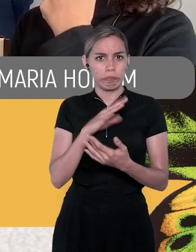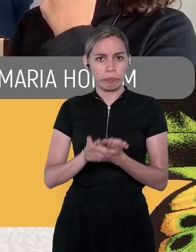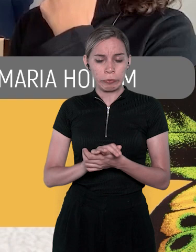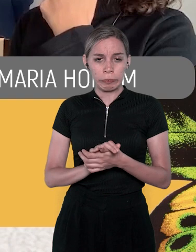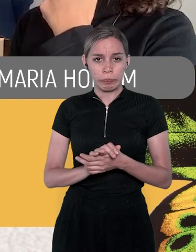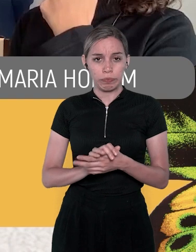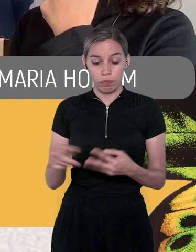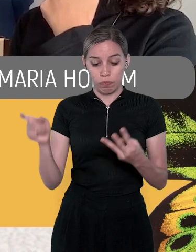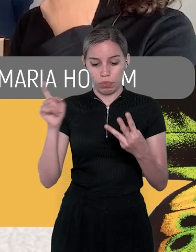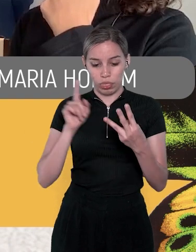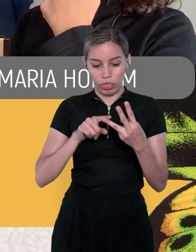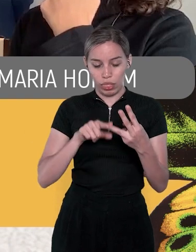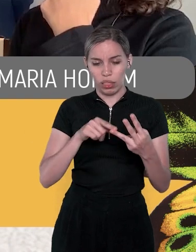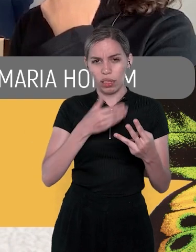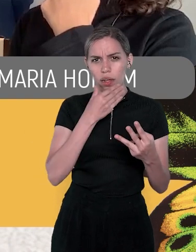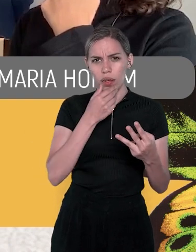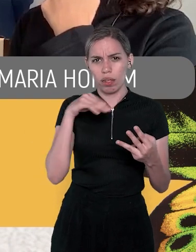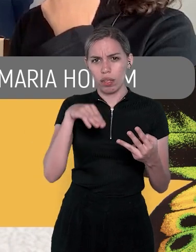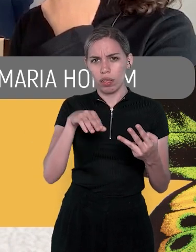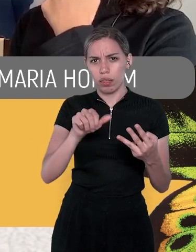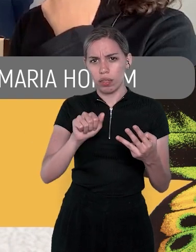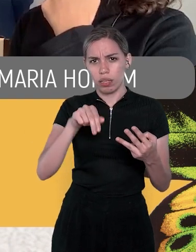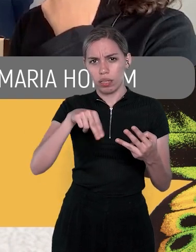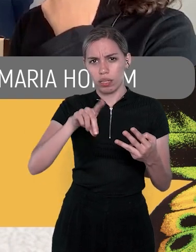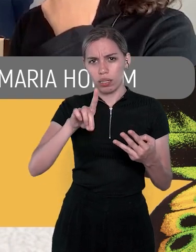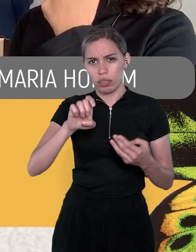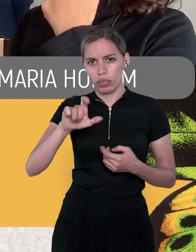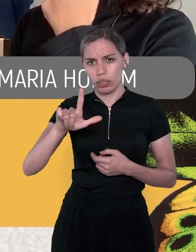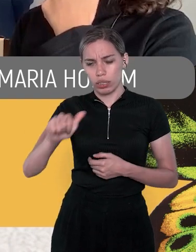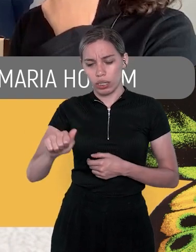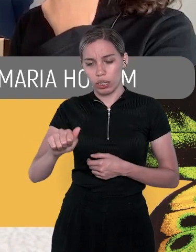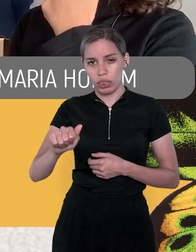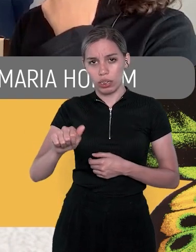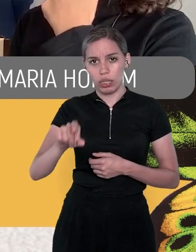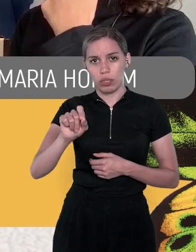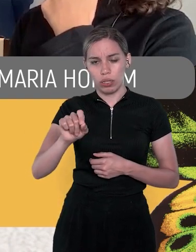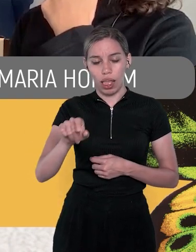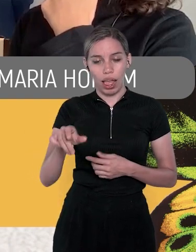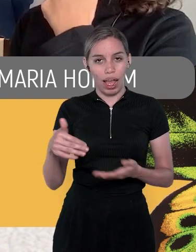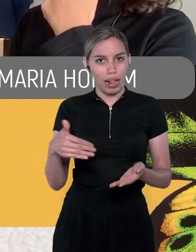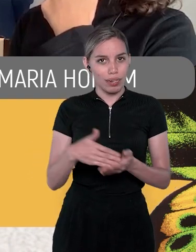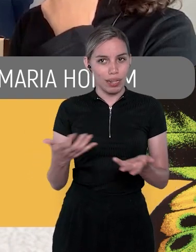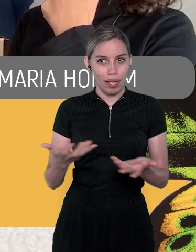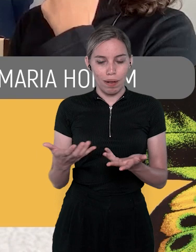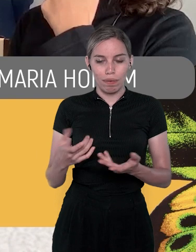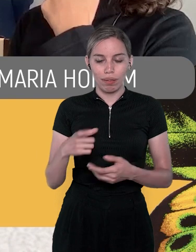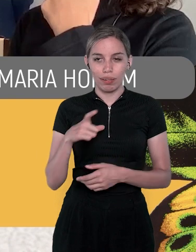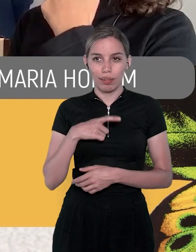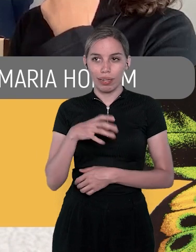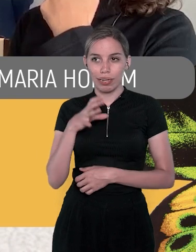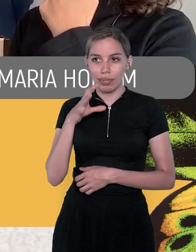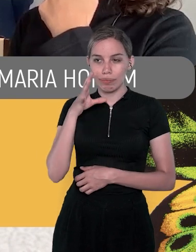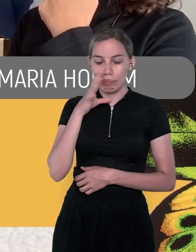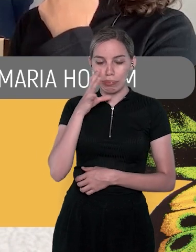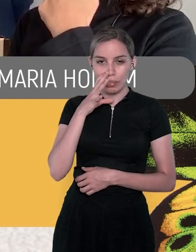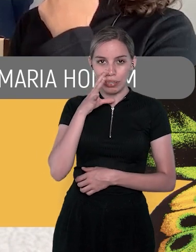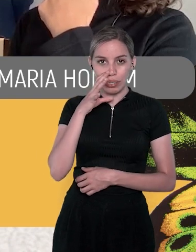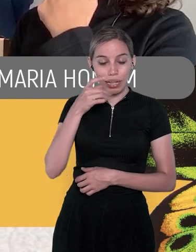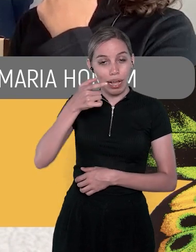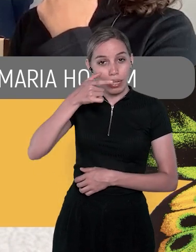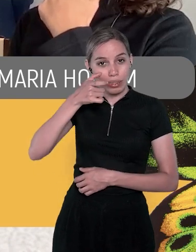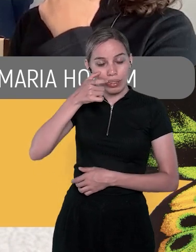conhecia a história do Mandela, acompanhei o Mandela durante todo o tempo, tinha muita admiração por ele, eu tenho muito interesse na